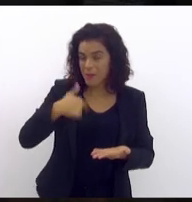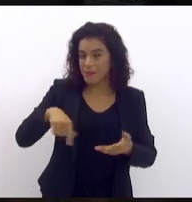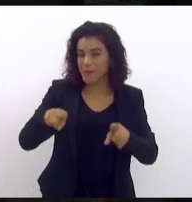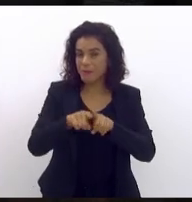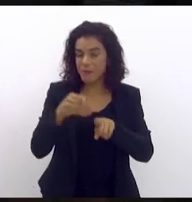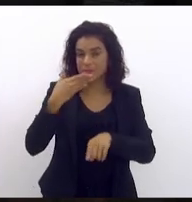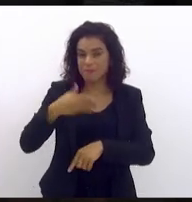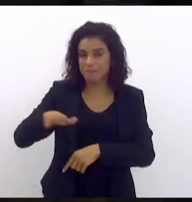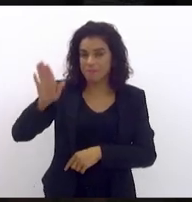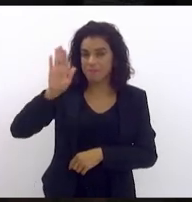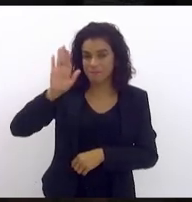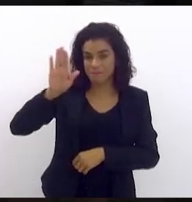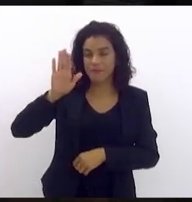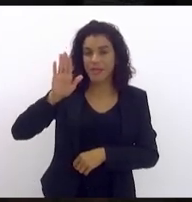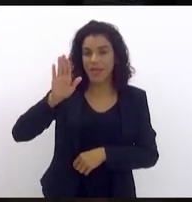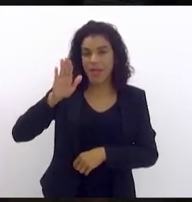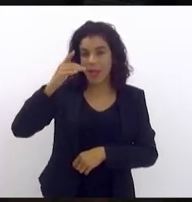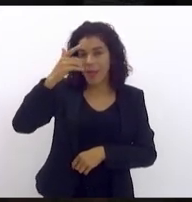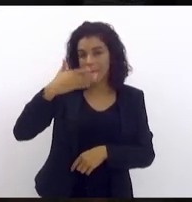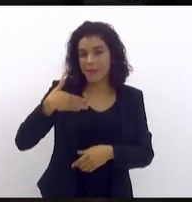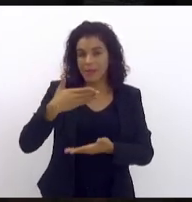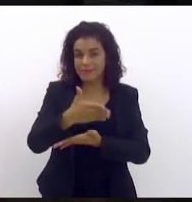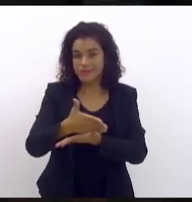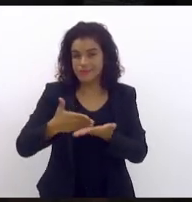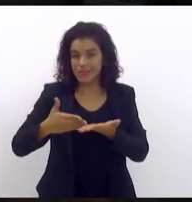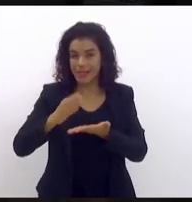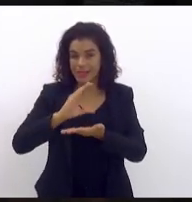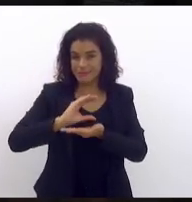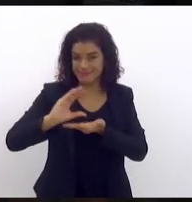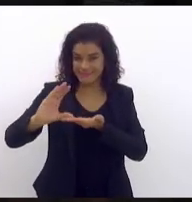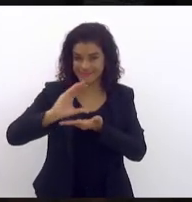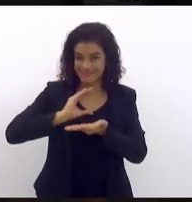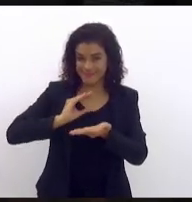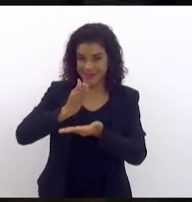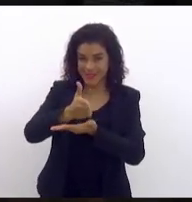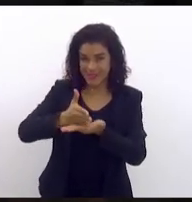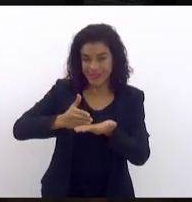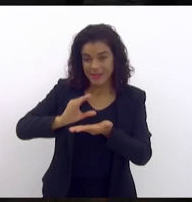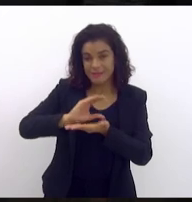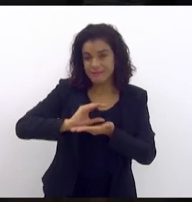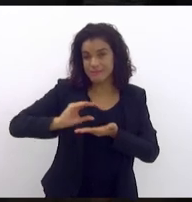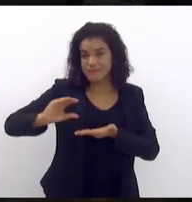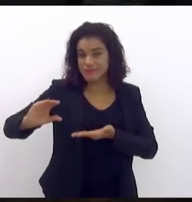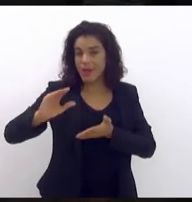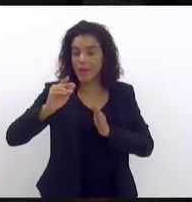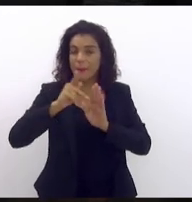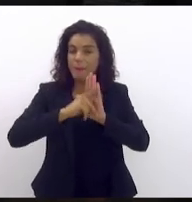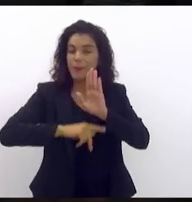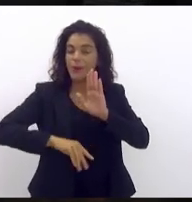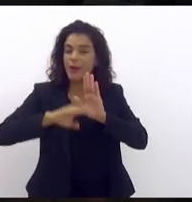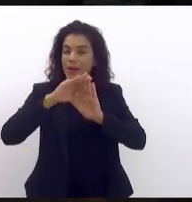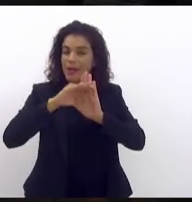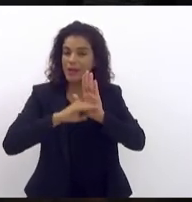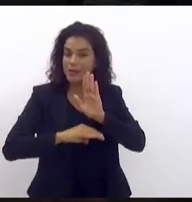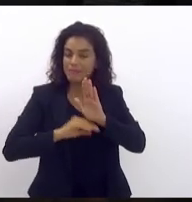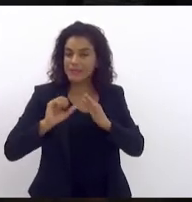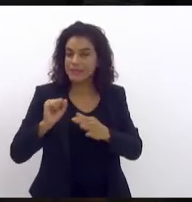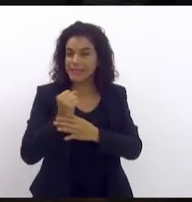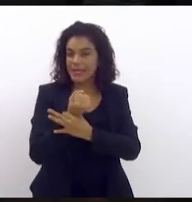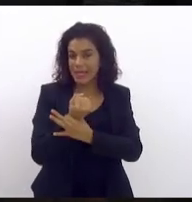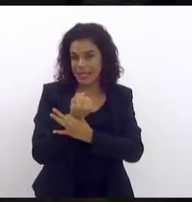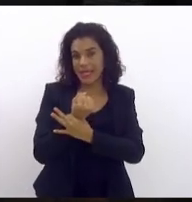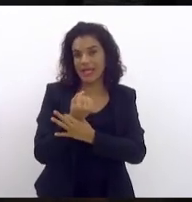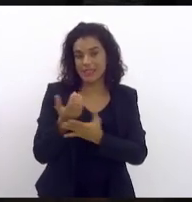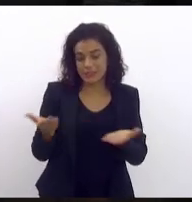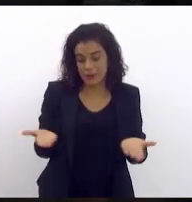aplicar grande parte da minha cota em programas que garantam o nosso presente e